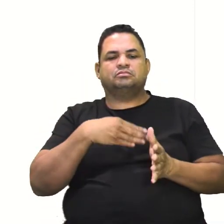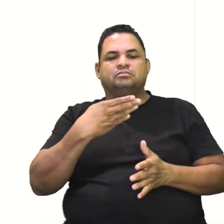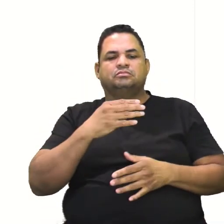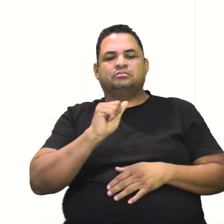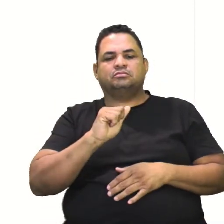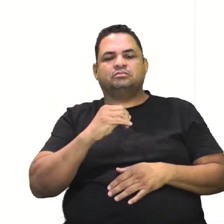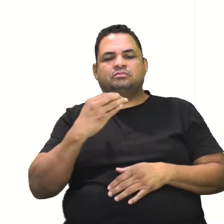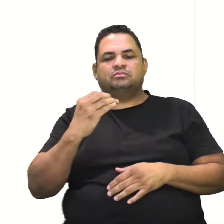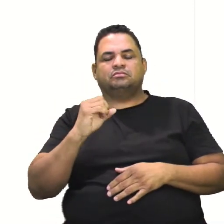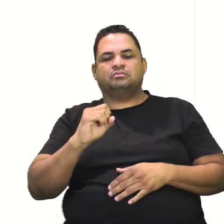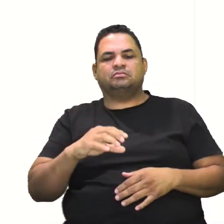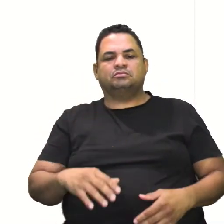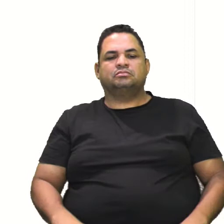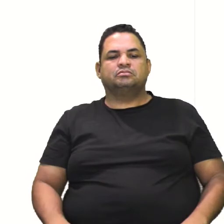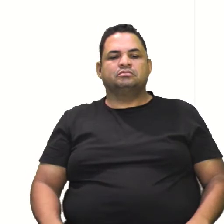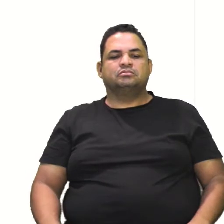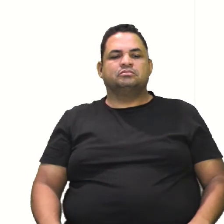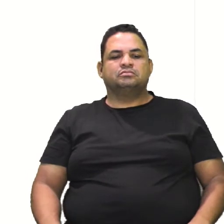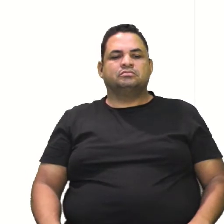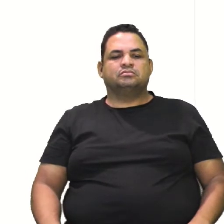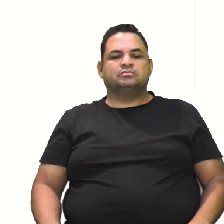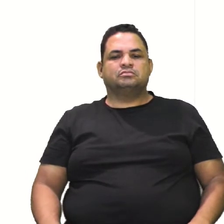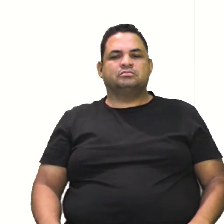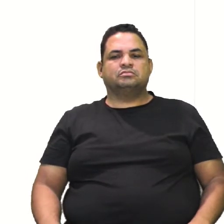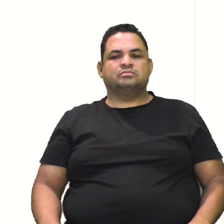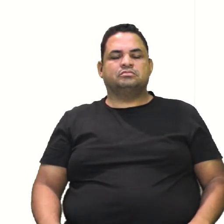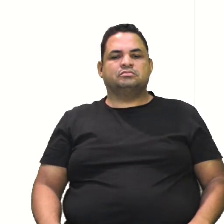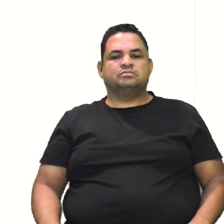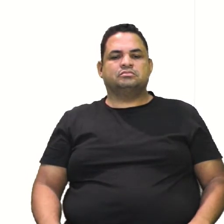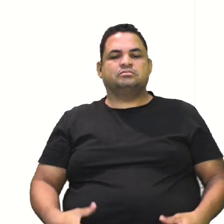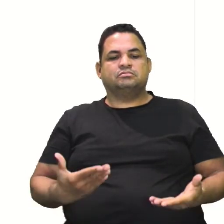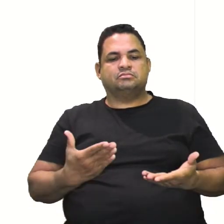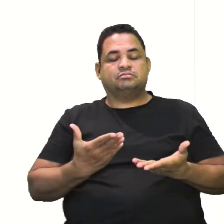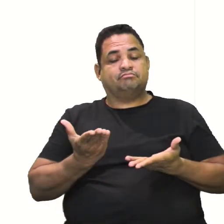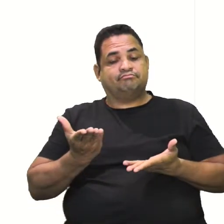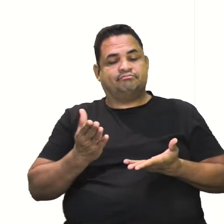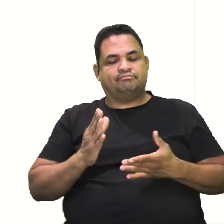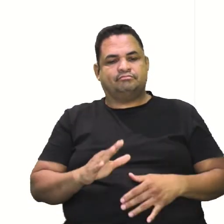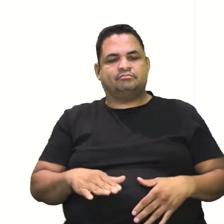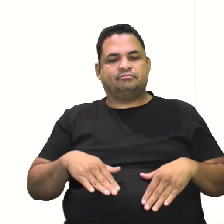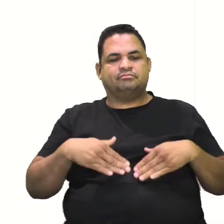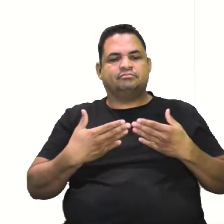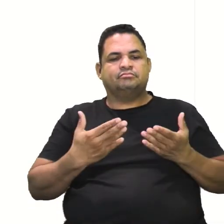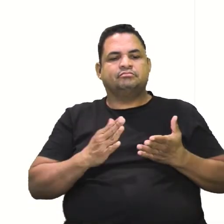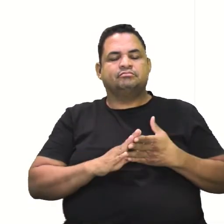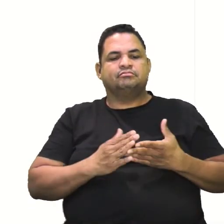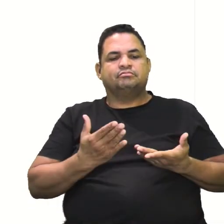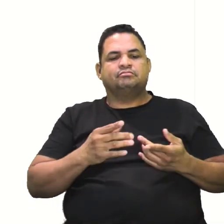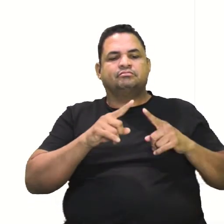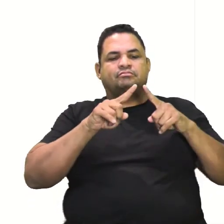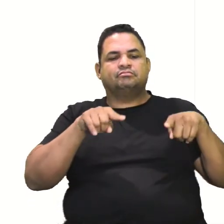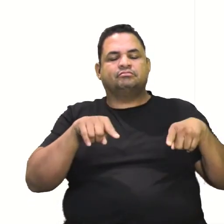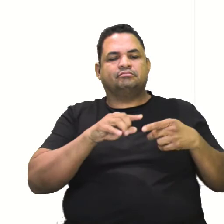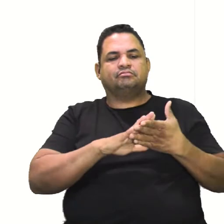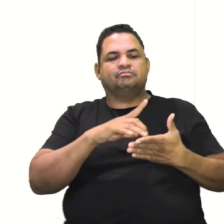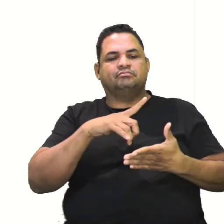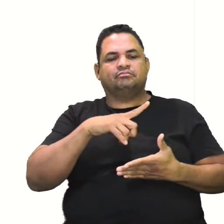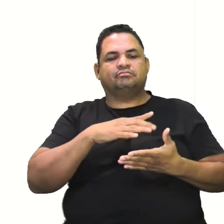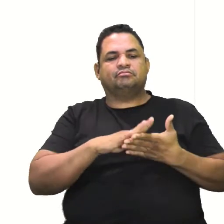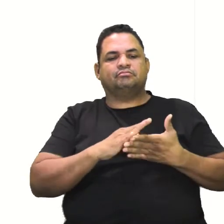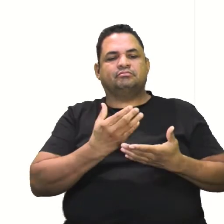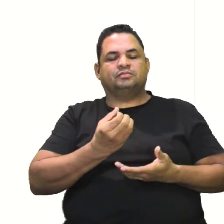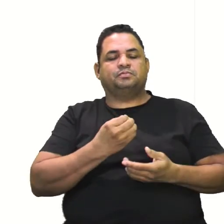menos 4AC. É o delta que tenho que saber. Quando a gente fala do delta, a gente tem que